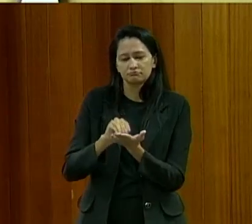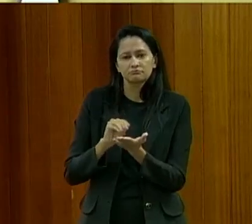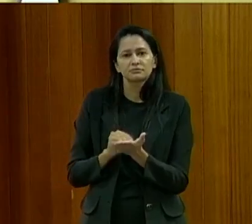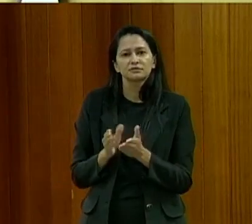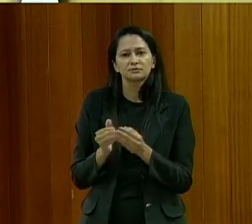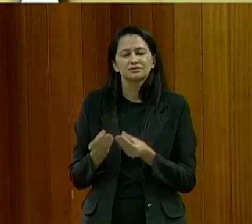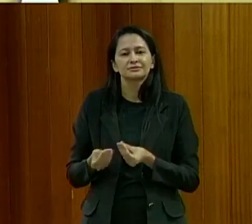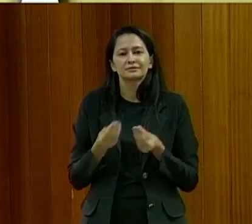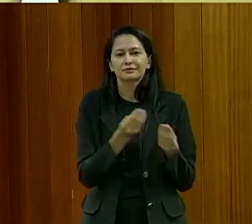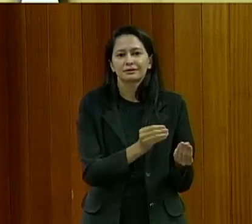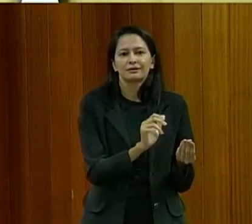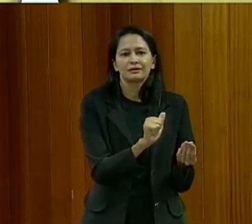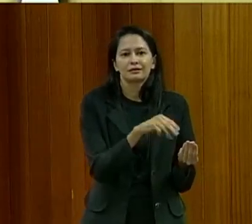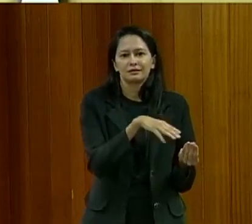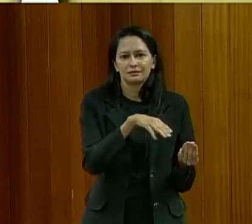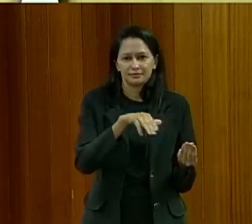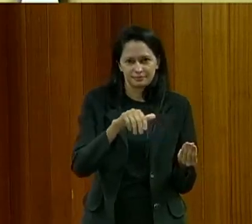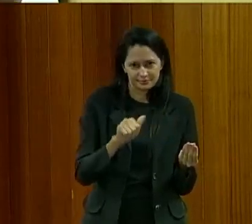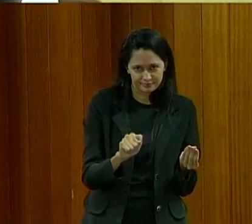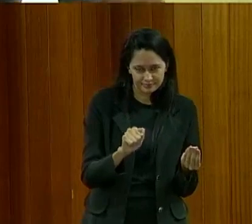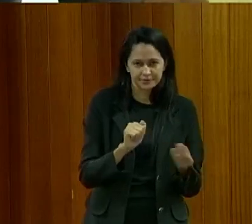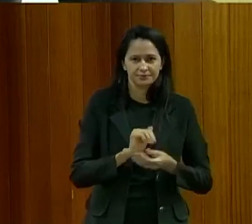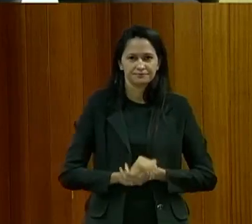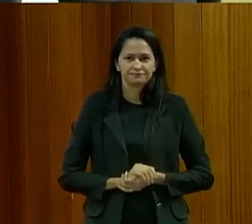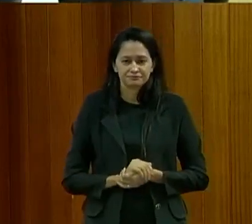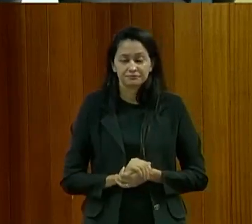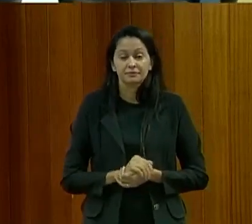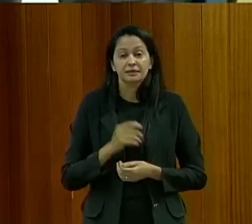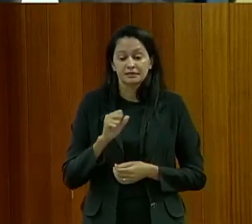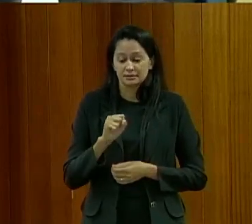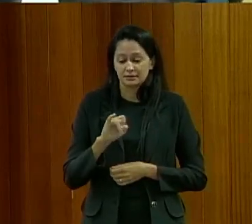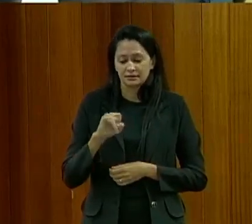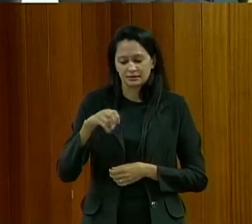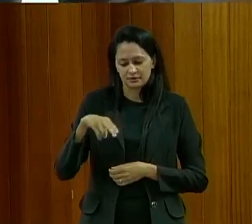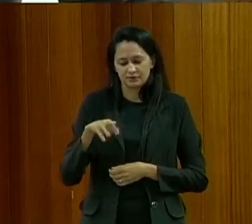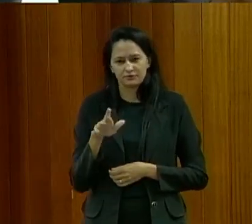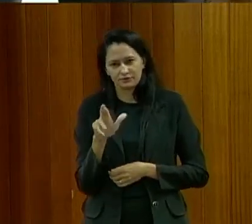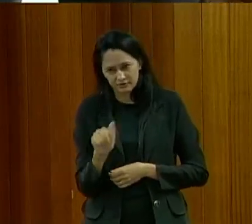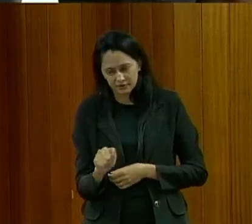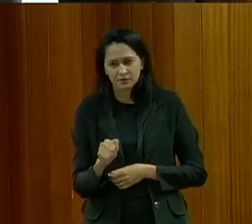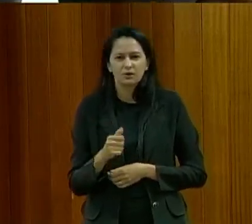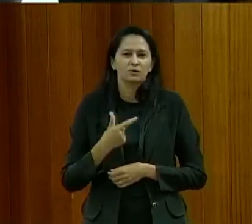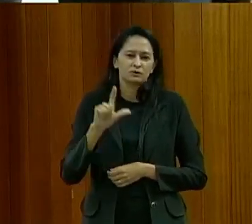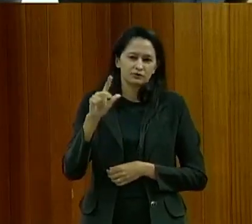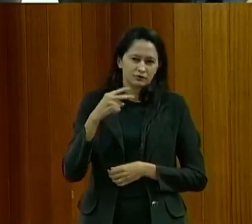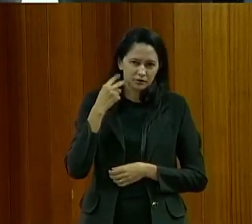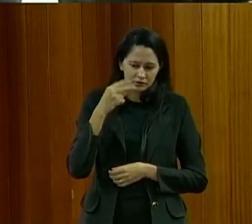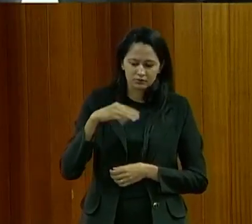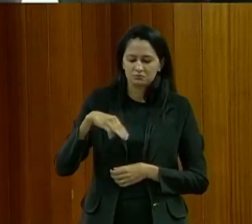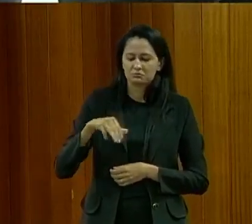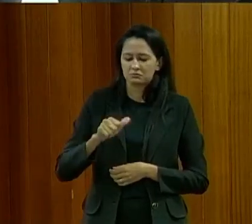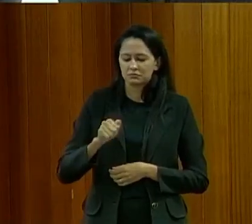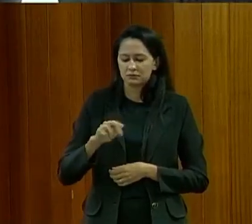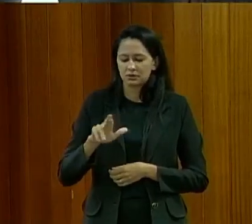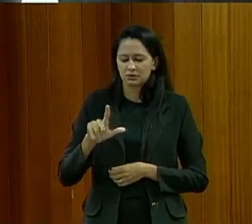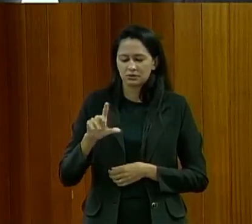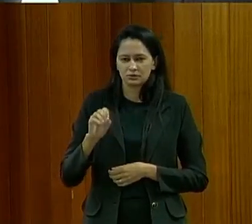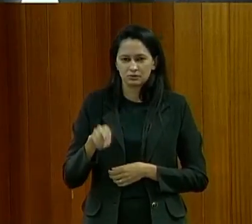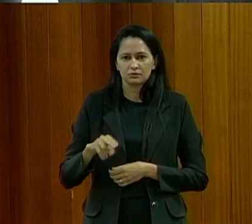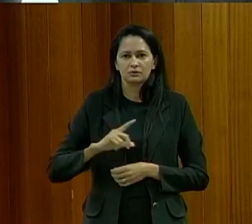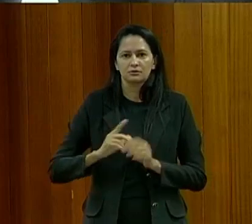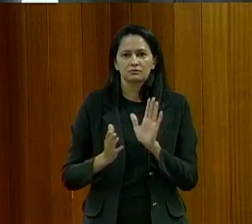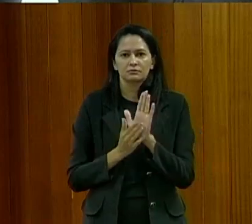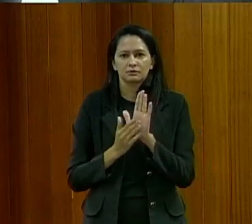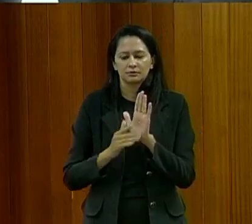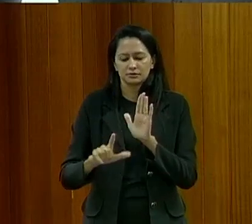Tiago Guiotti, requerimento endereçado à CEINFRA, AMA, Marlon Teixeira, projeto de lei